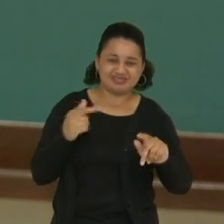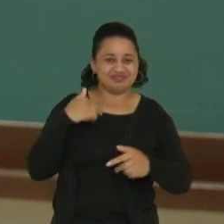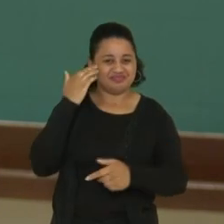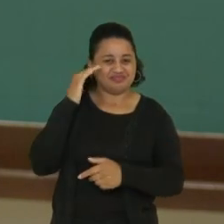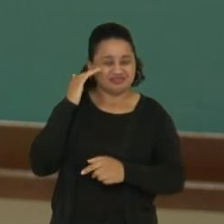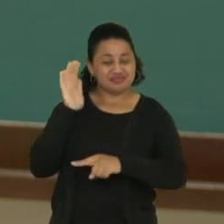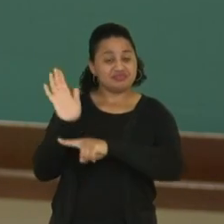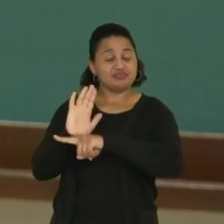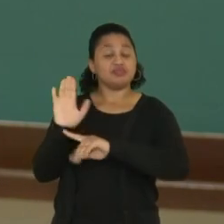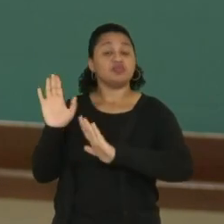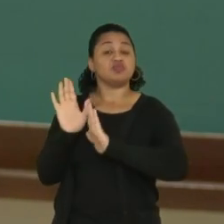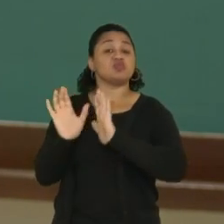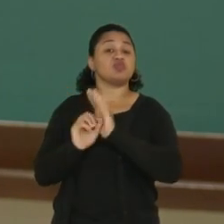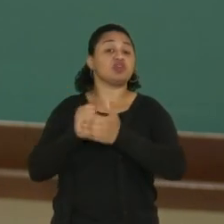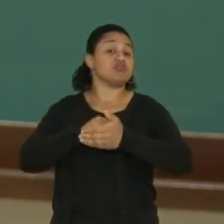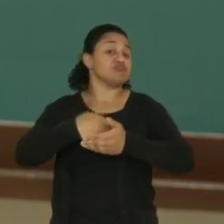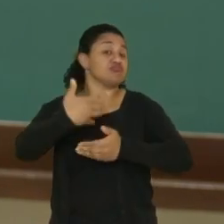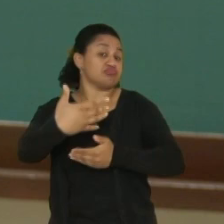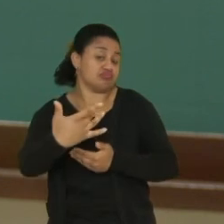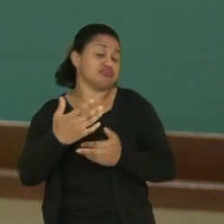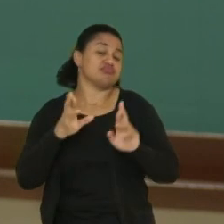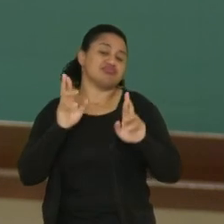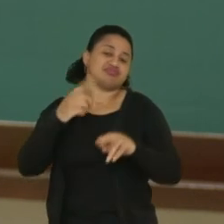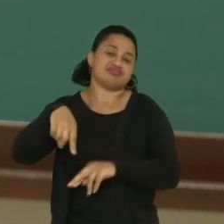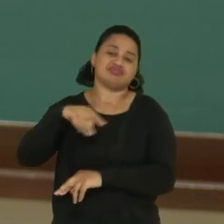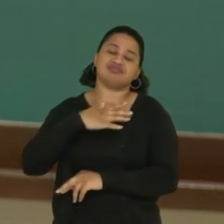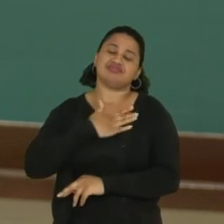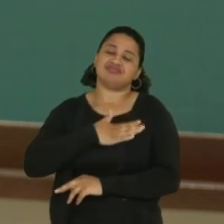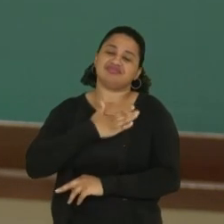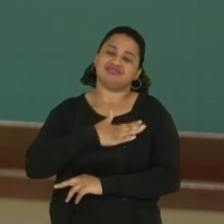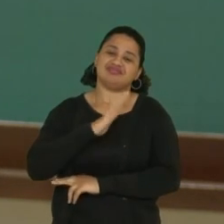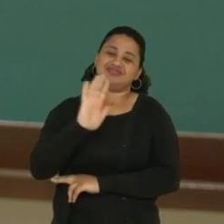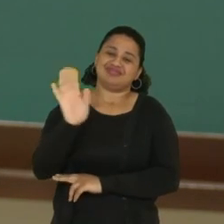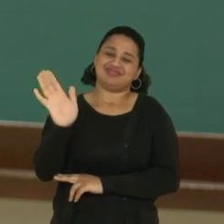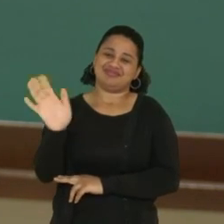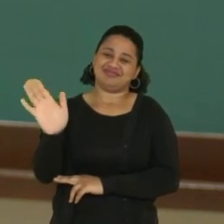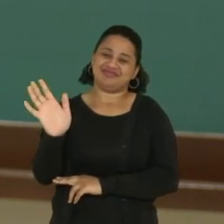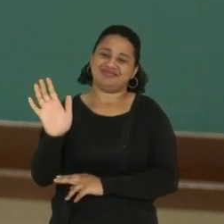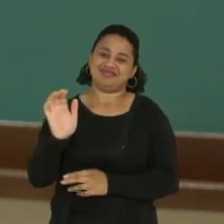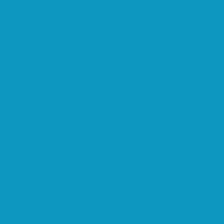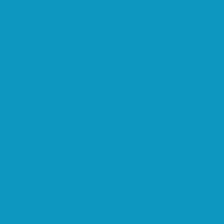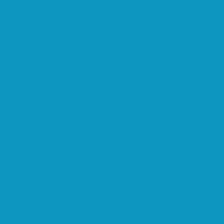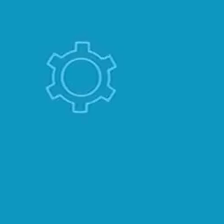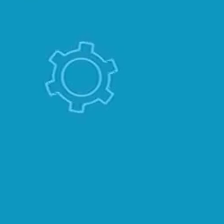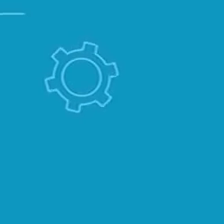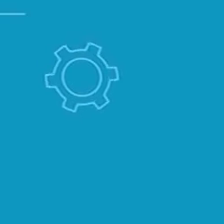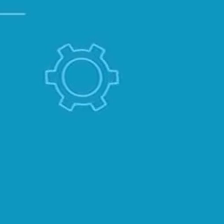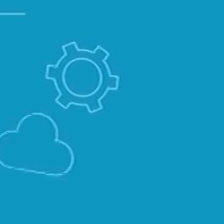Neste vídeo falamos sobre biografia, espero que vocês tenham gostado. Até breve!